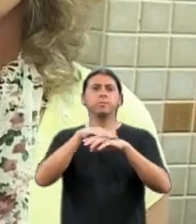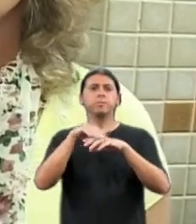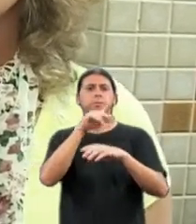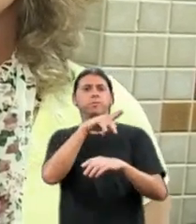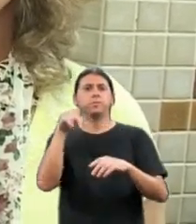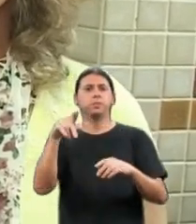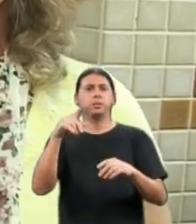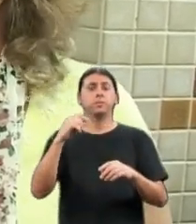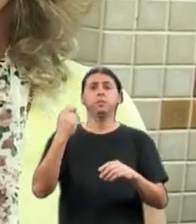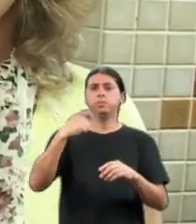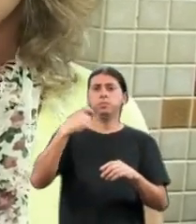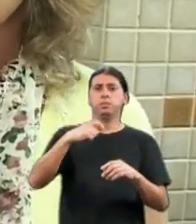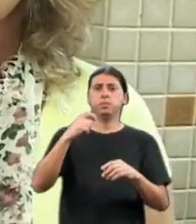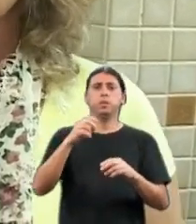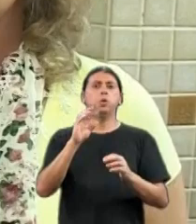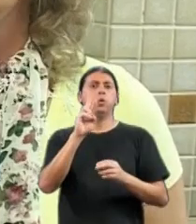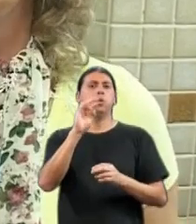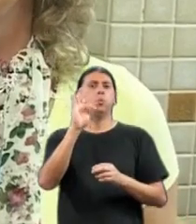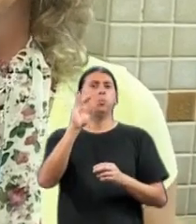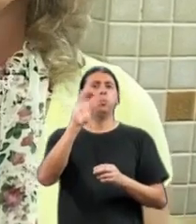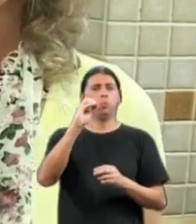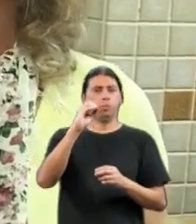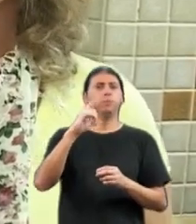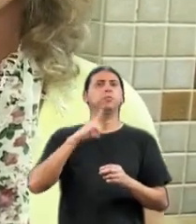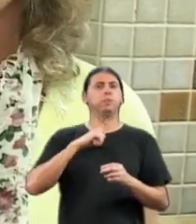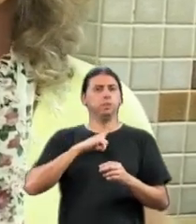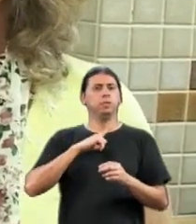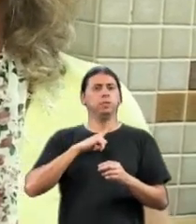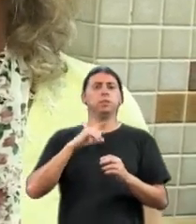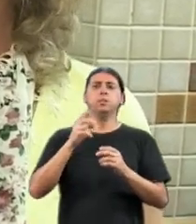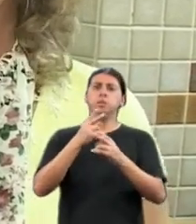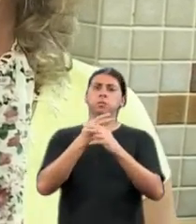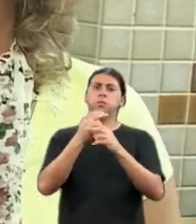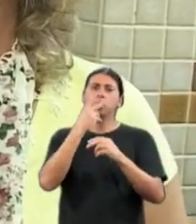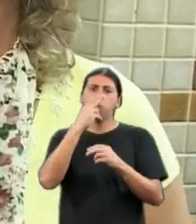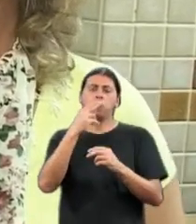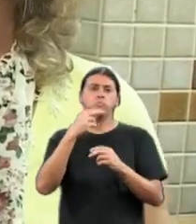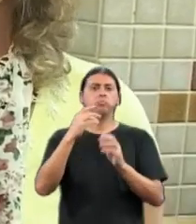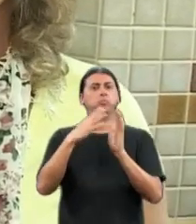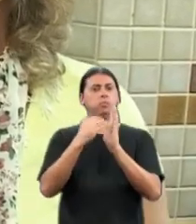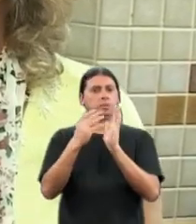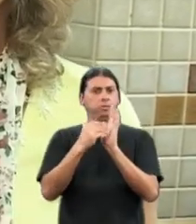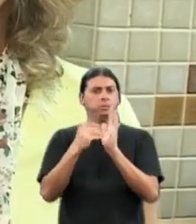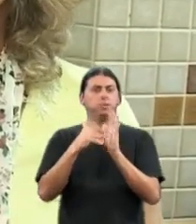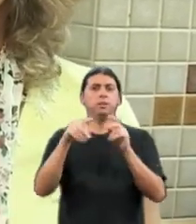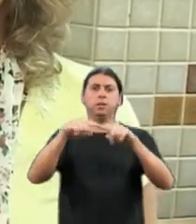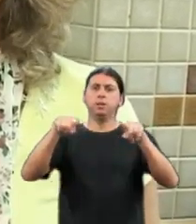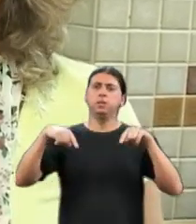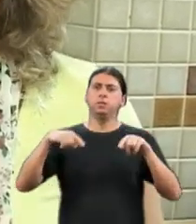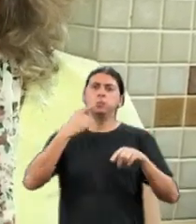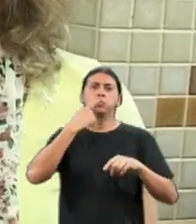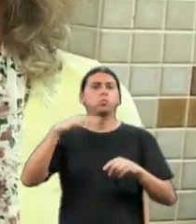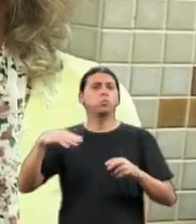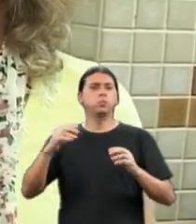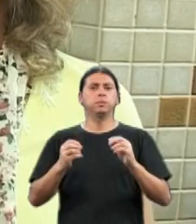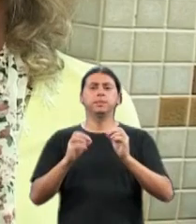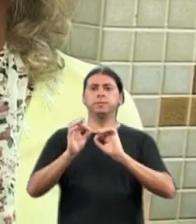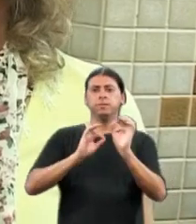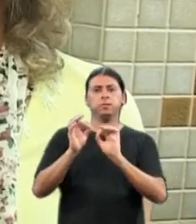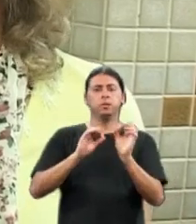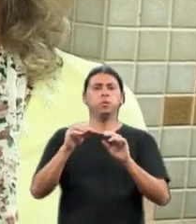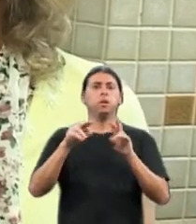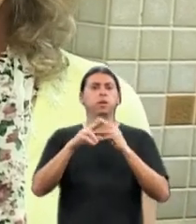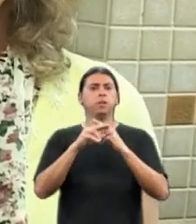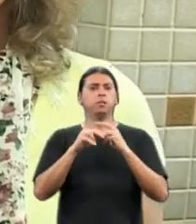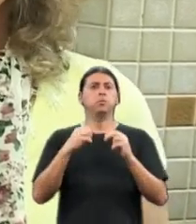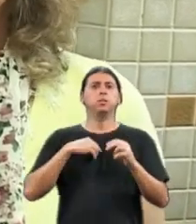que a gente não faz então um robô que simule uma borboleta? Então as crianças em sala de aula construíram asas, nós colocamos